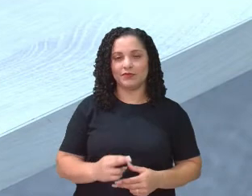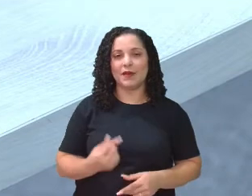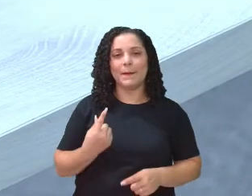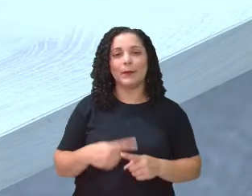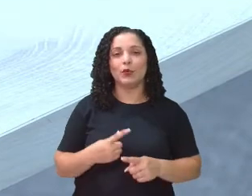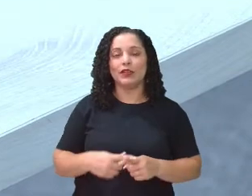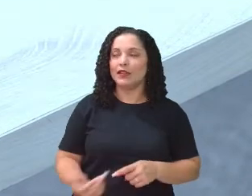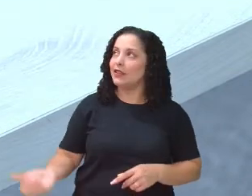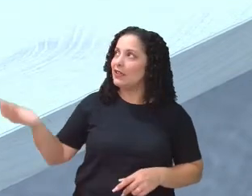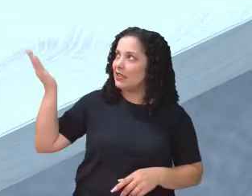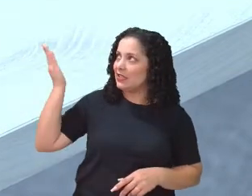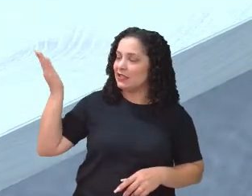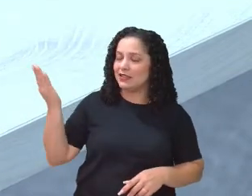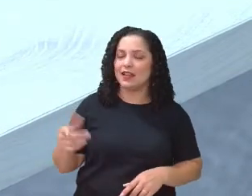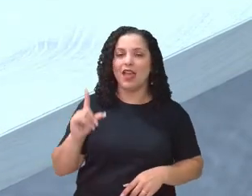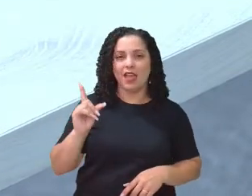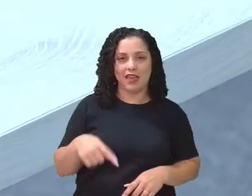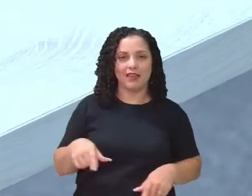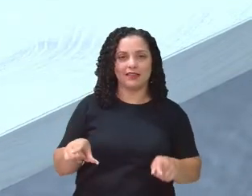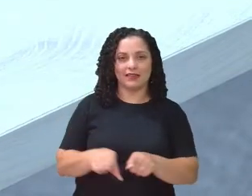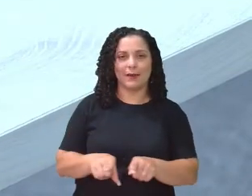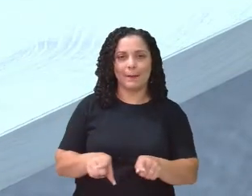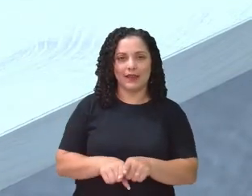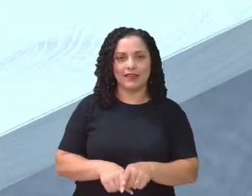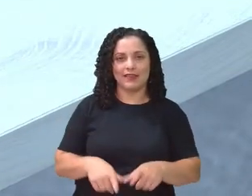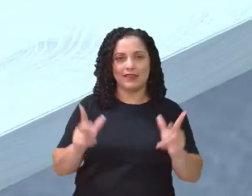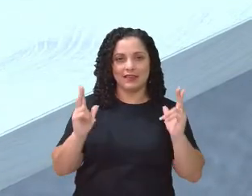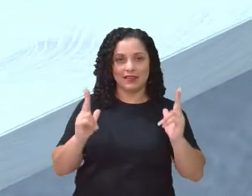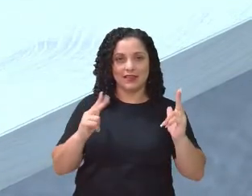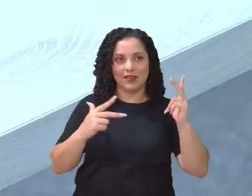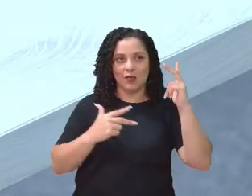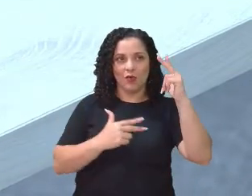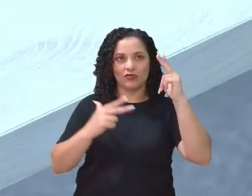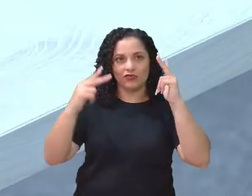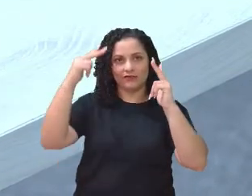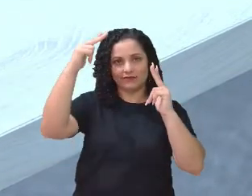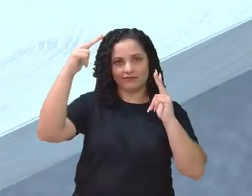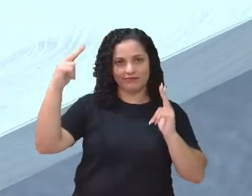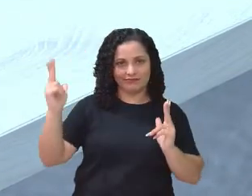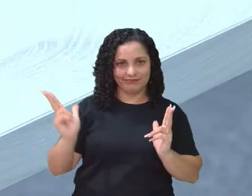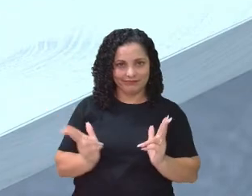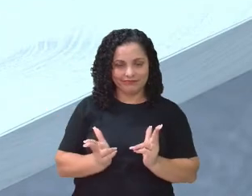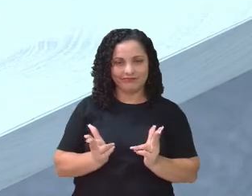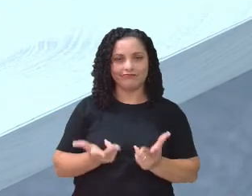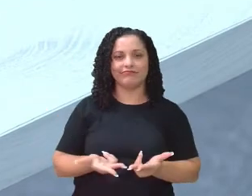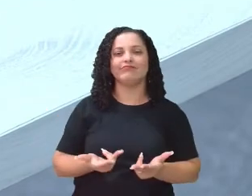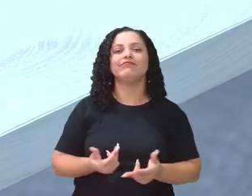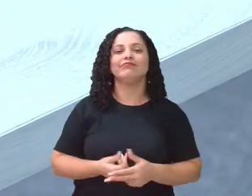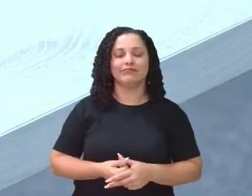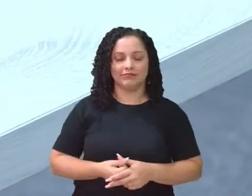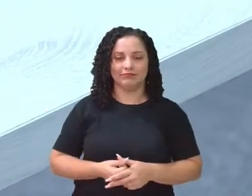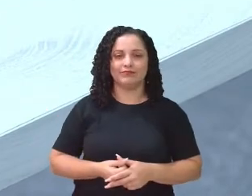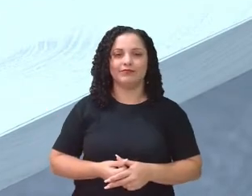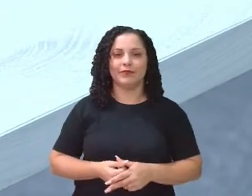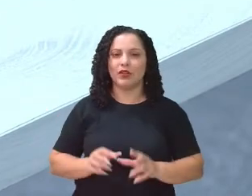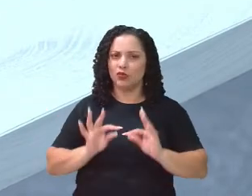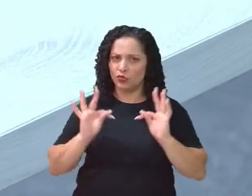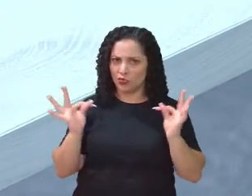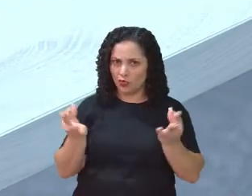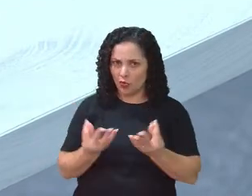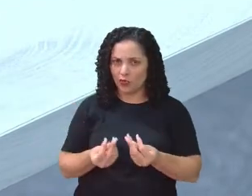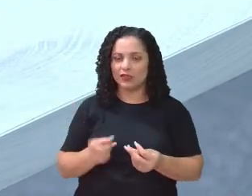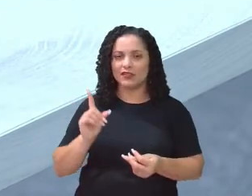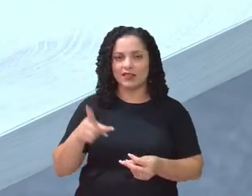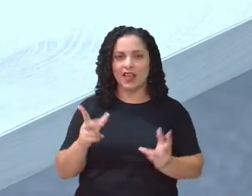é um polígono regular, certo? As medidas dos ângulos também são todas de mesma medida, tá? Todas